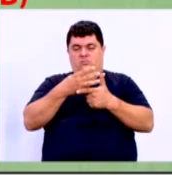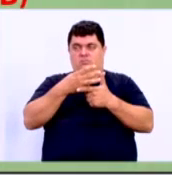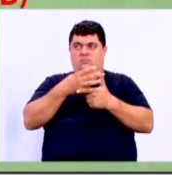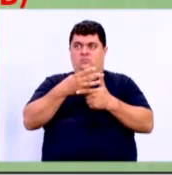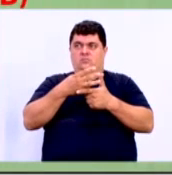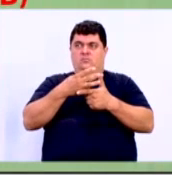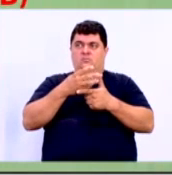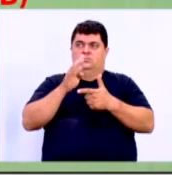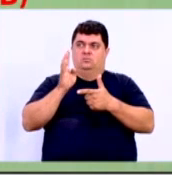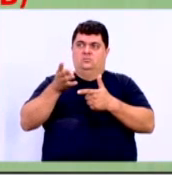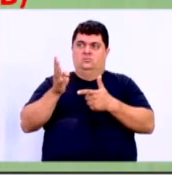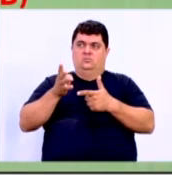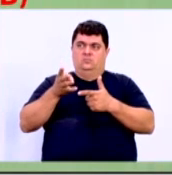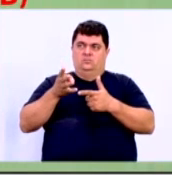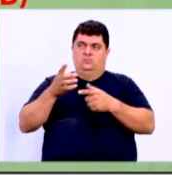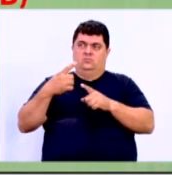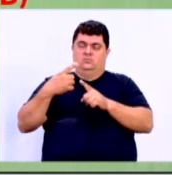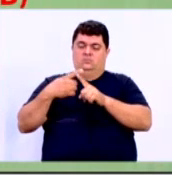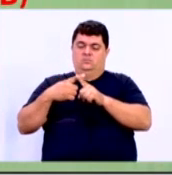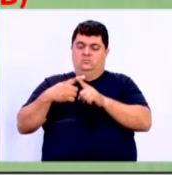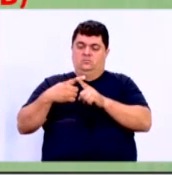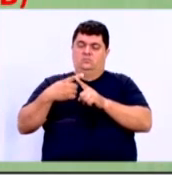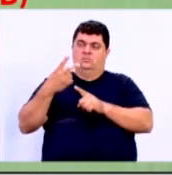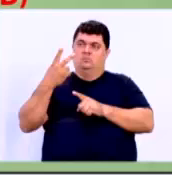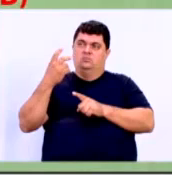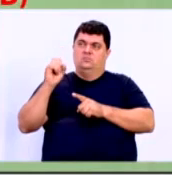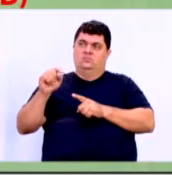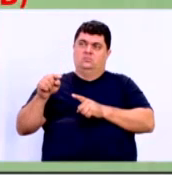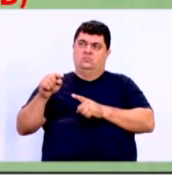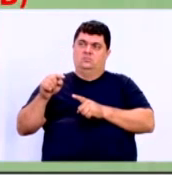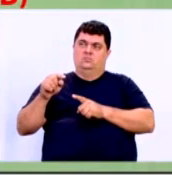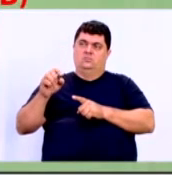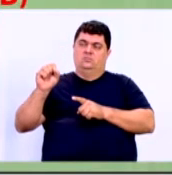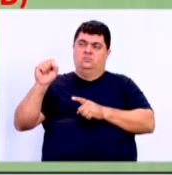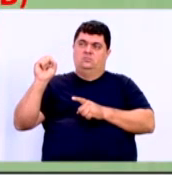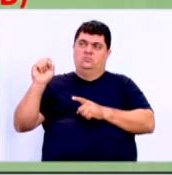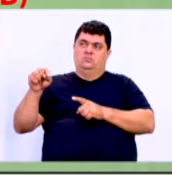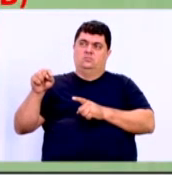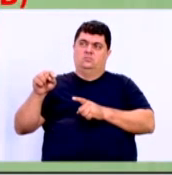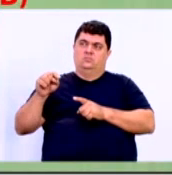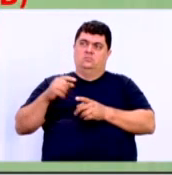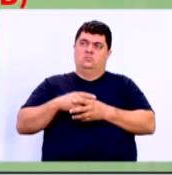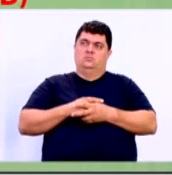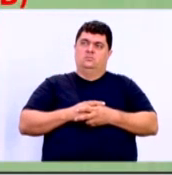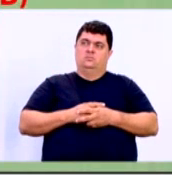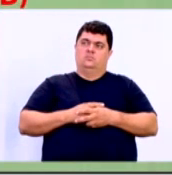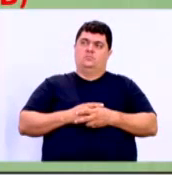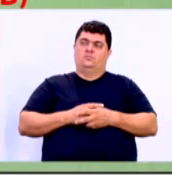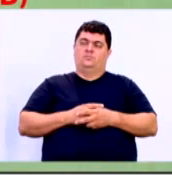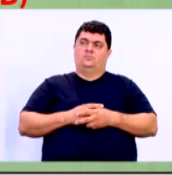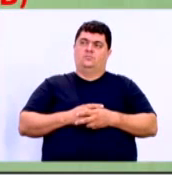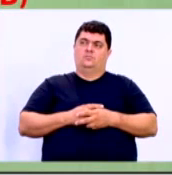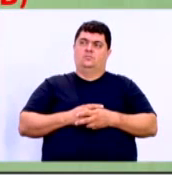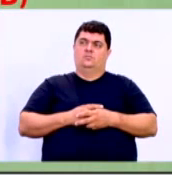por 3.000, R$4. 4 vezes 2.000,